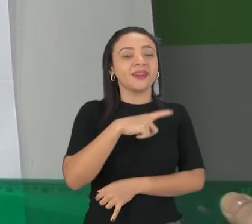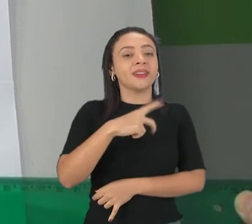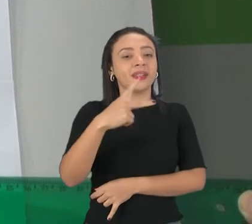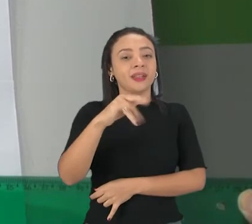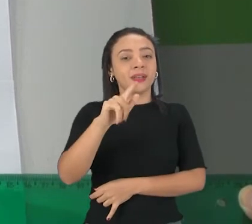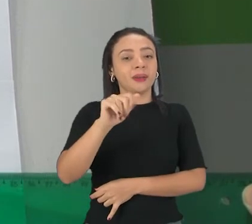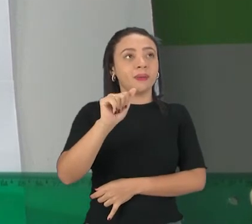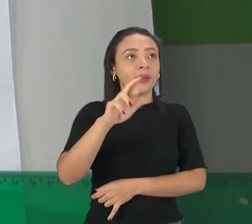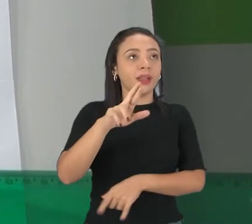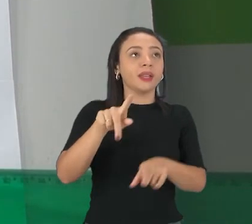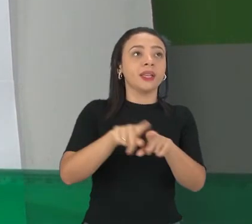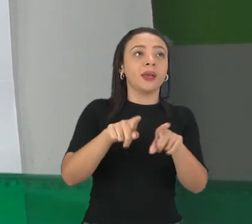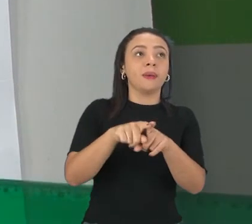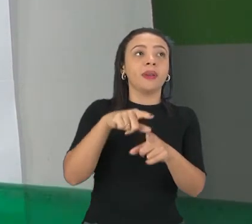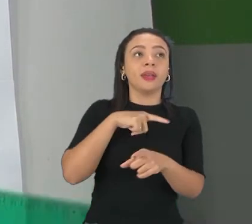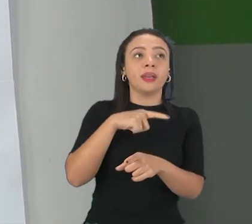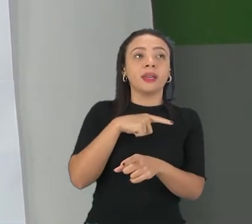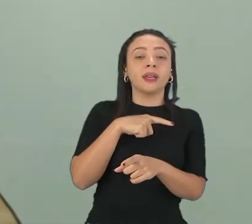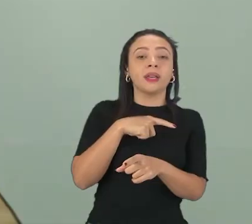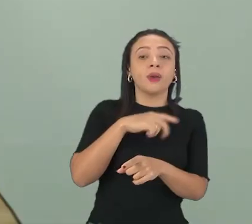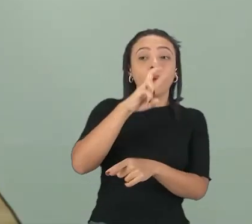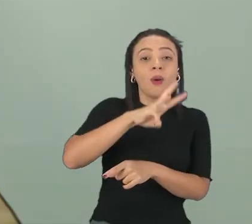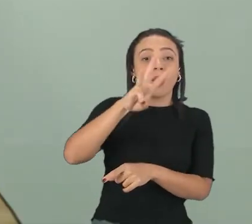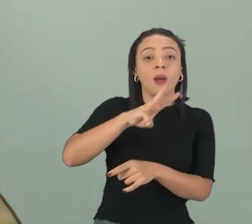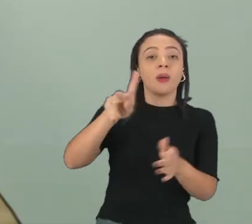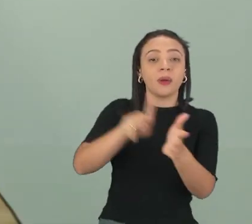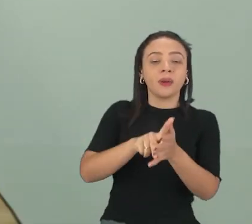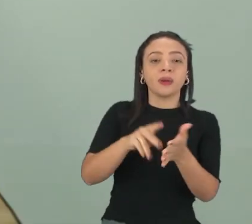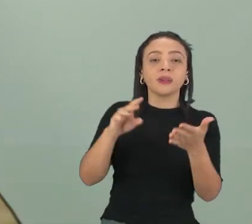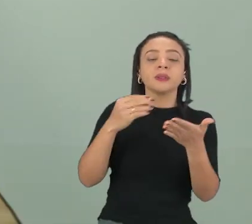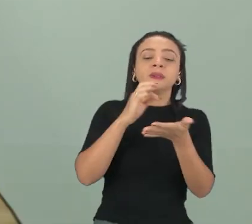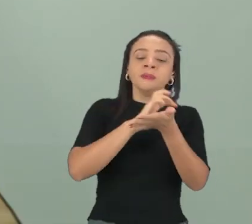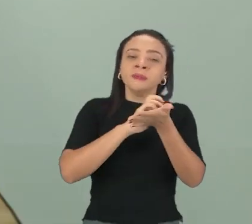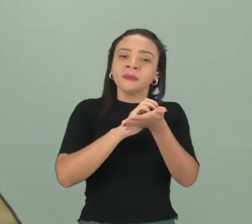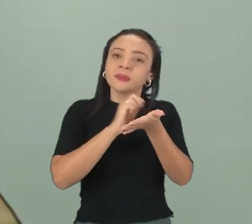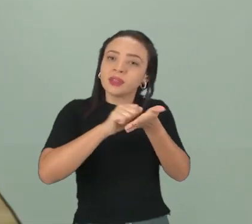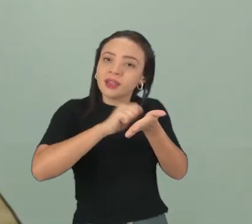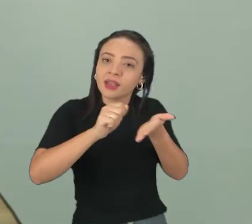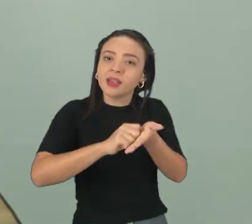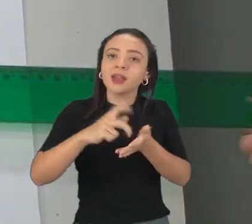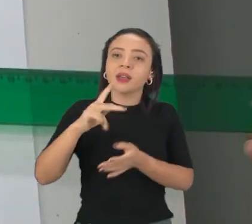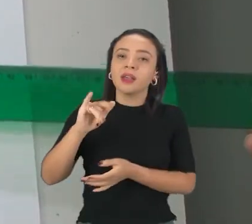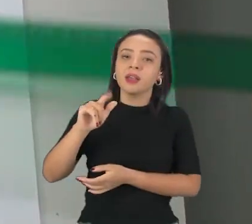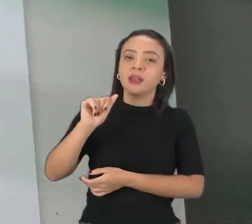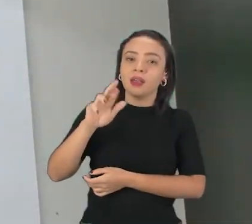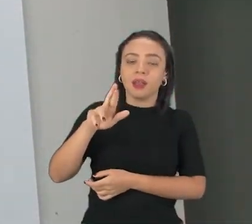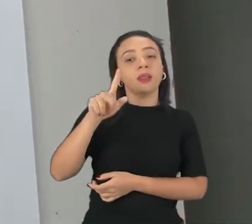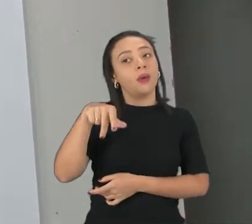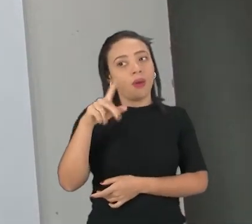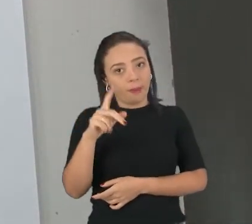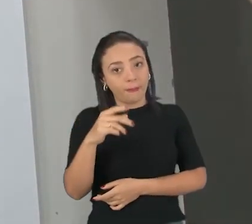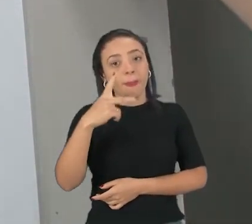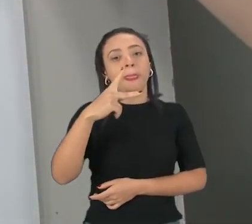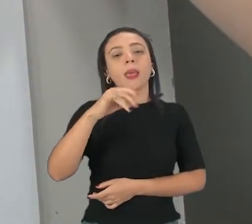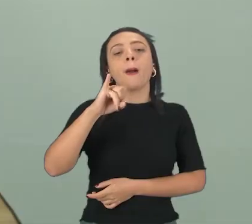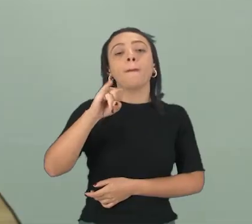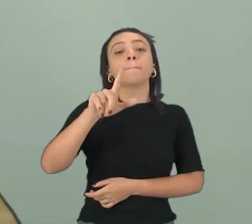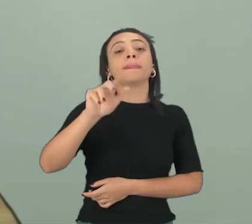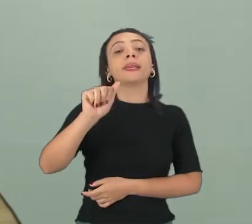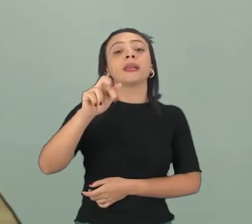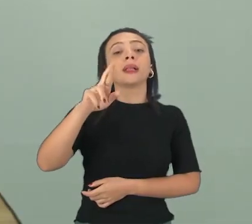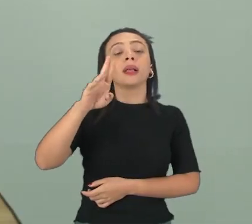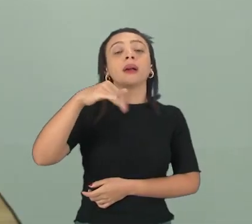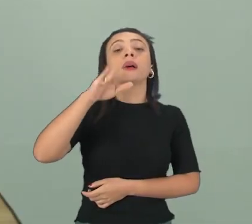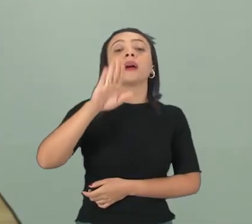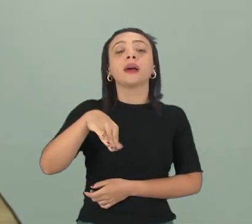pelo blog Diário de Pilar. De acordo com esse texto, Pilar é uma menina. Olha só, de acordo